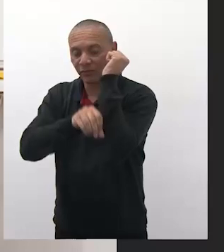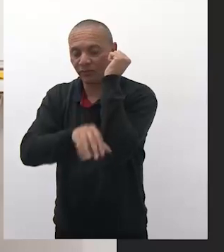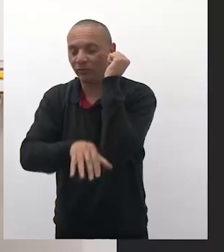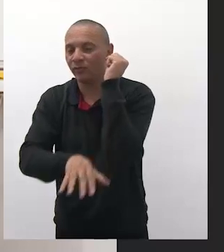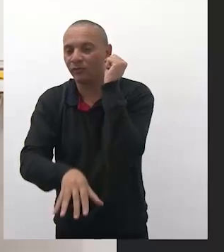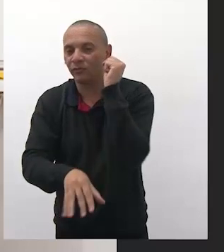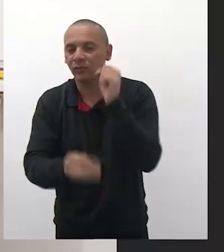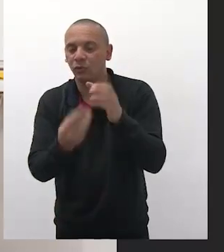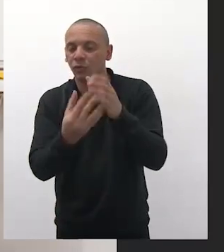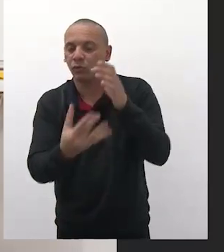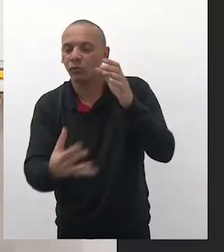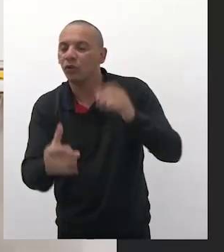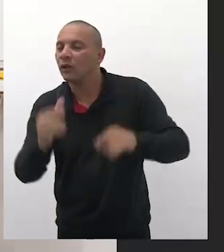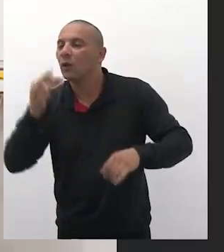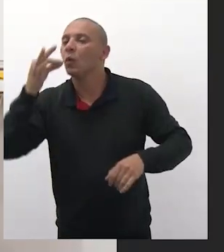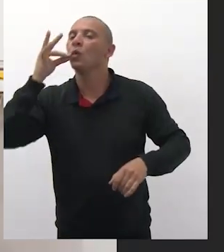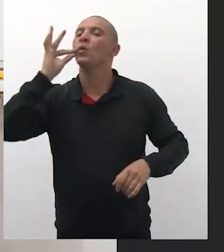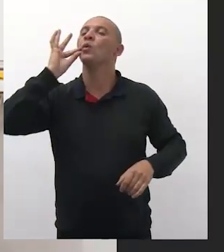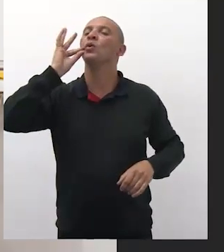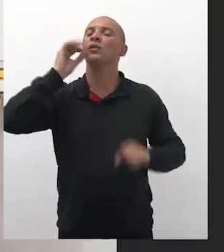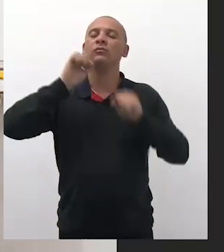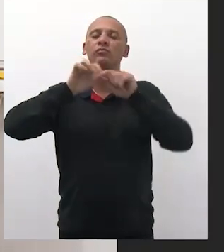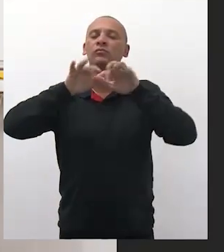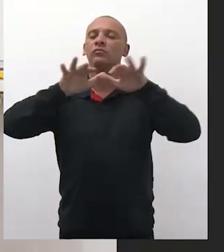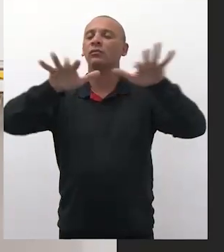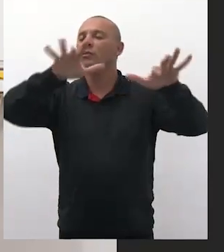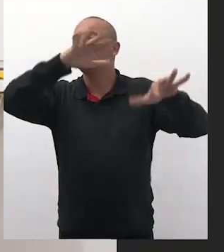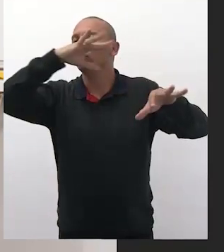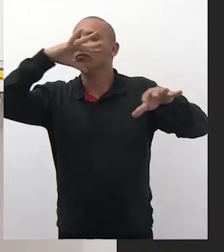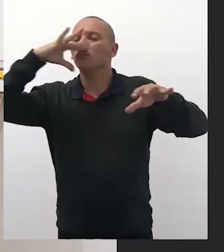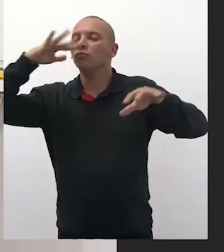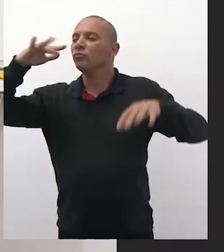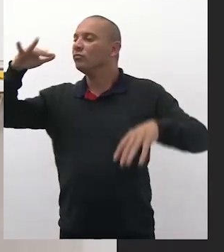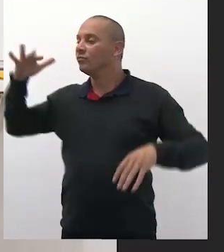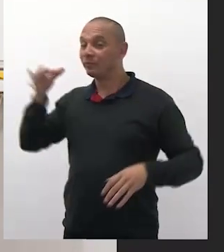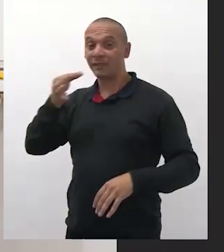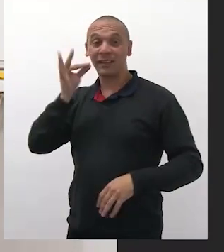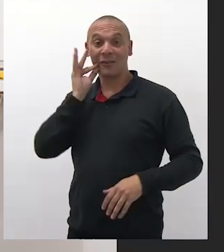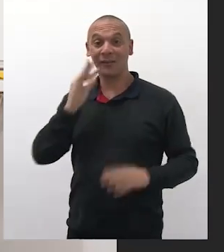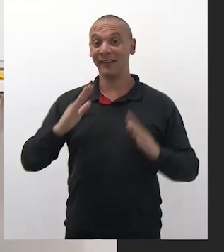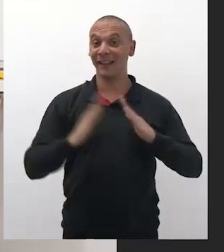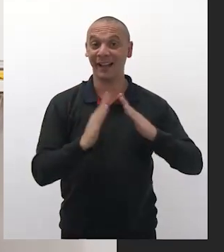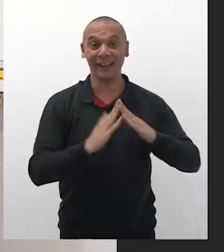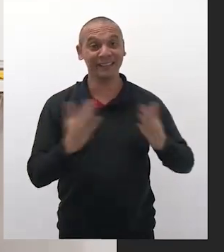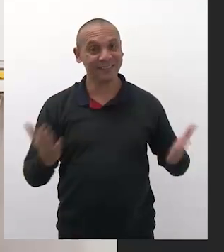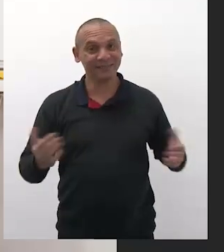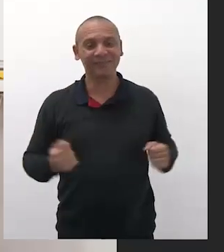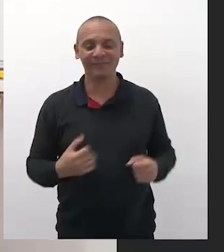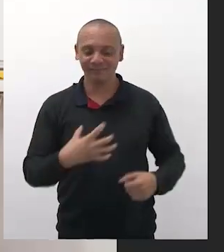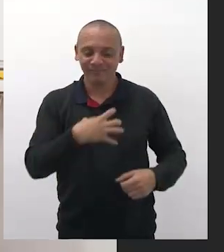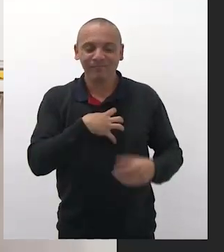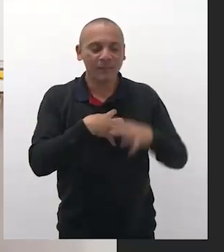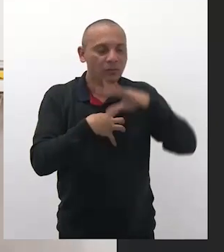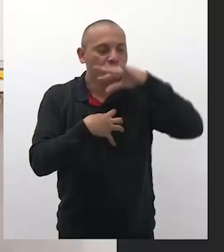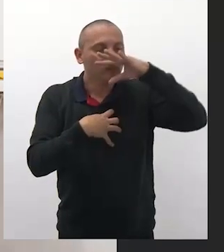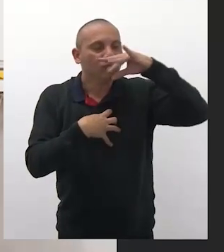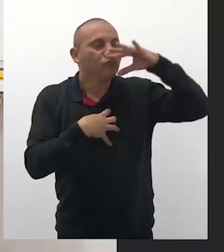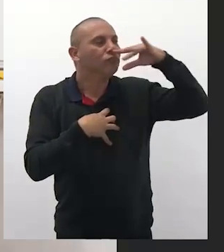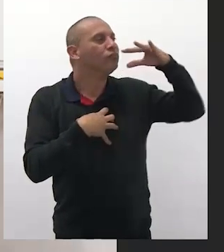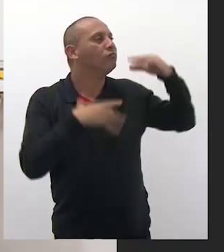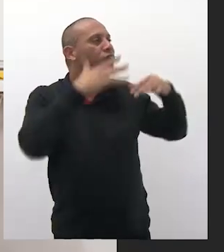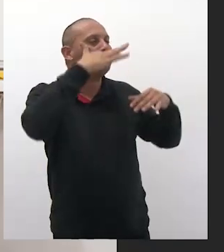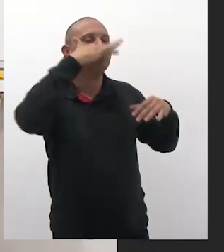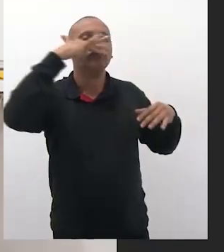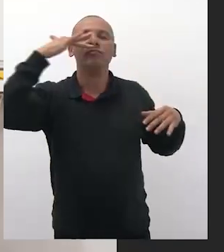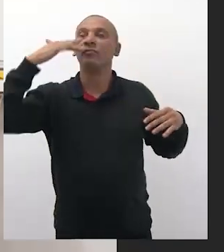ali inundava a casa, e olha que a casa era grande. Aí a gente sentia aquele cheiro